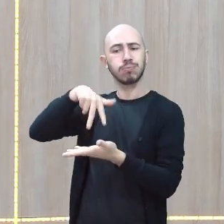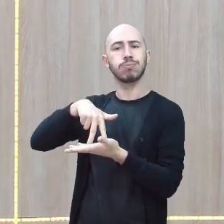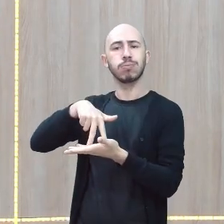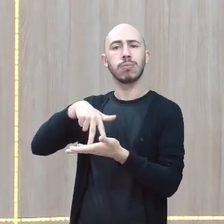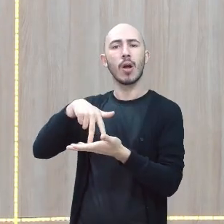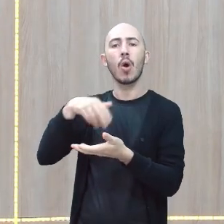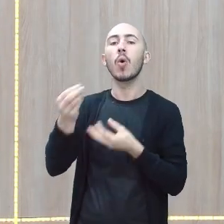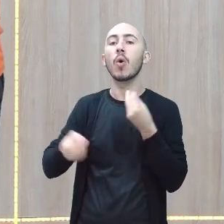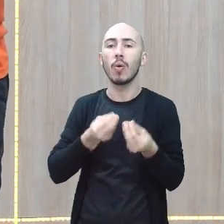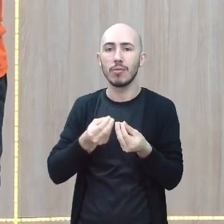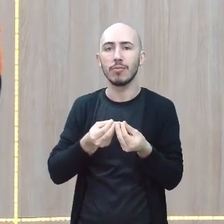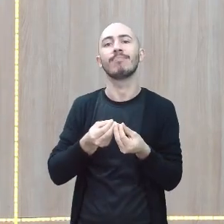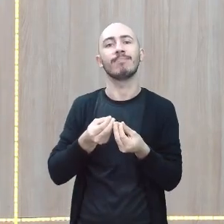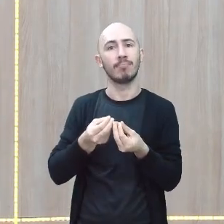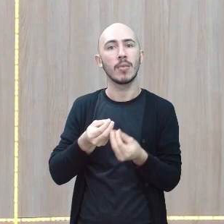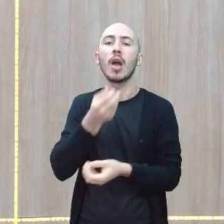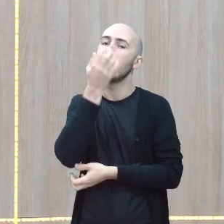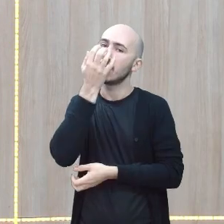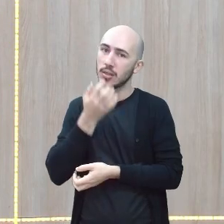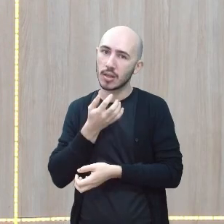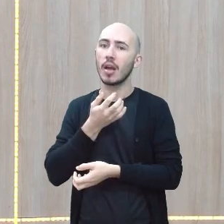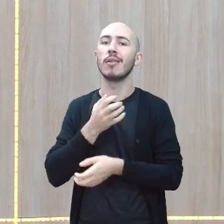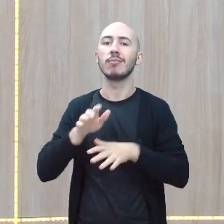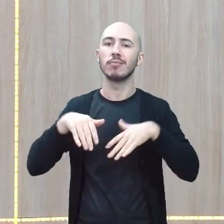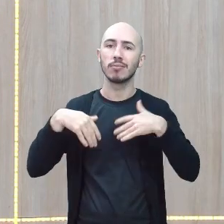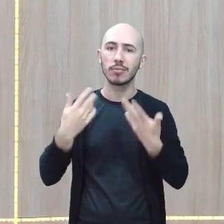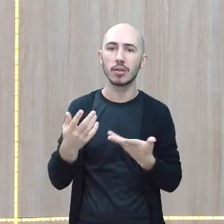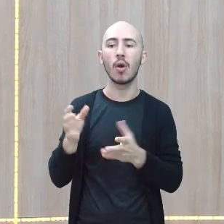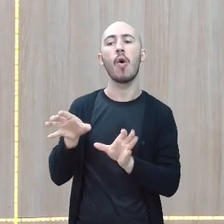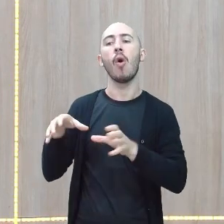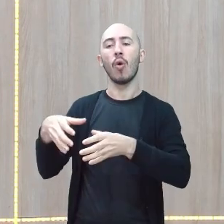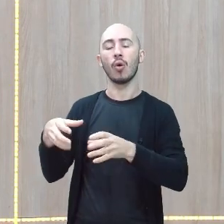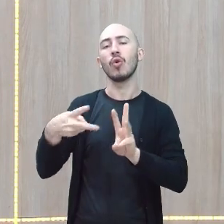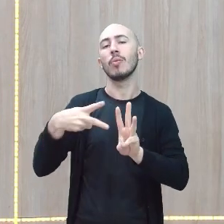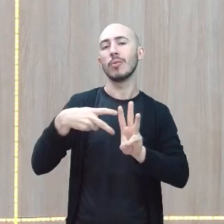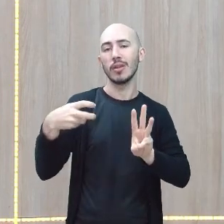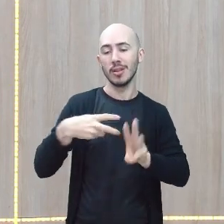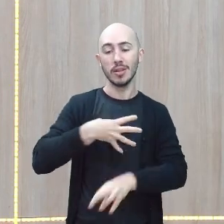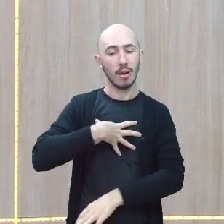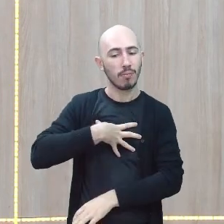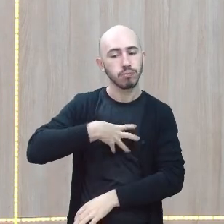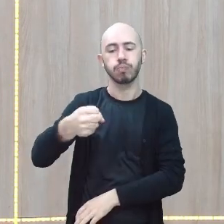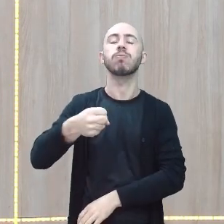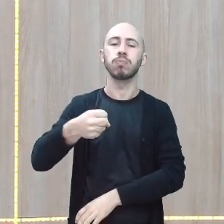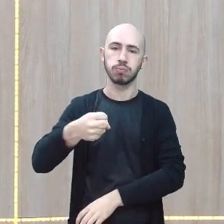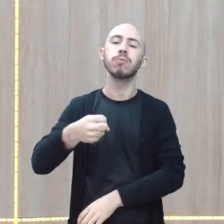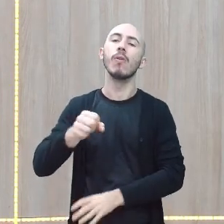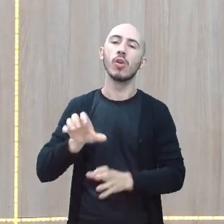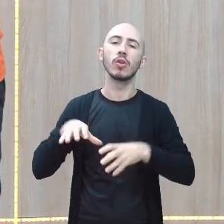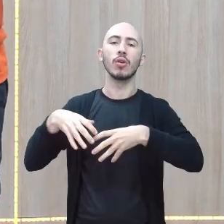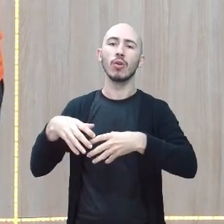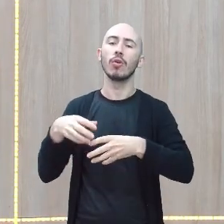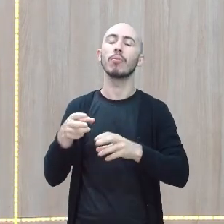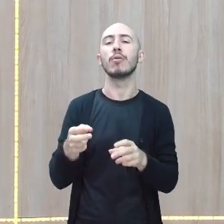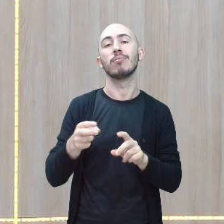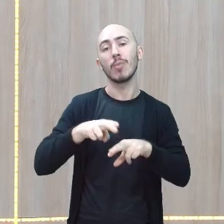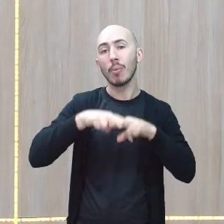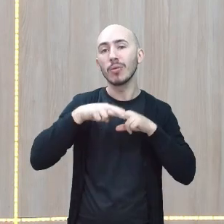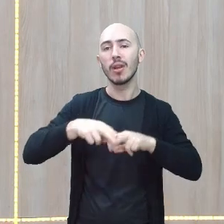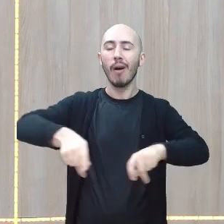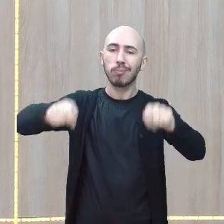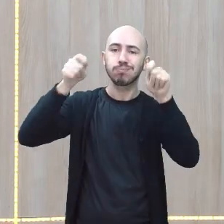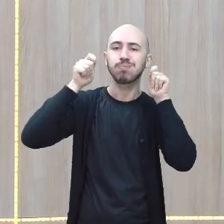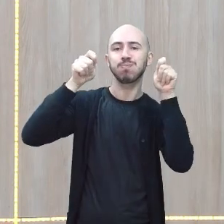bem radical. Eles chegaram a cometer suicídio coletivo como forma de protesto, para mostrar que